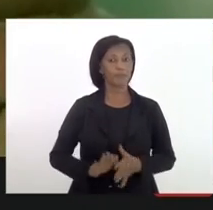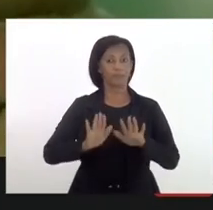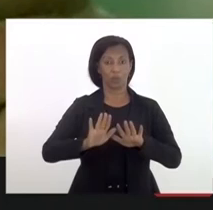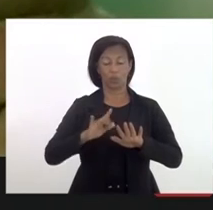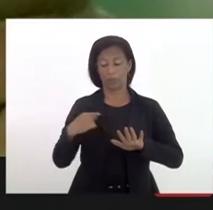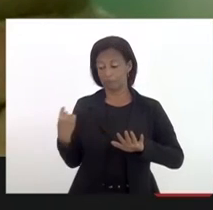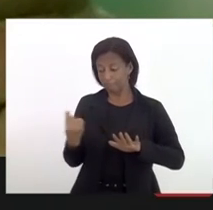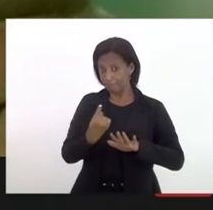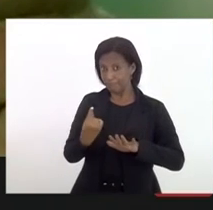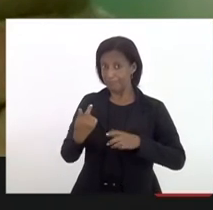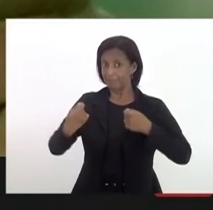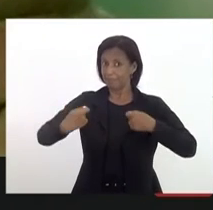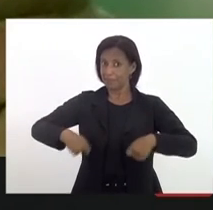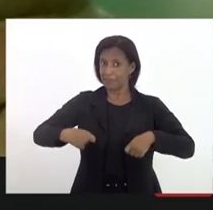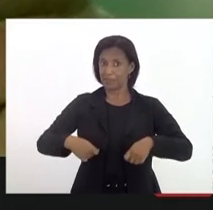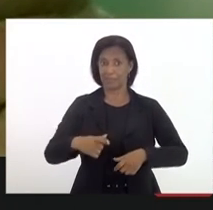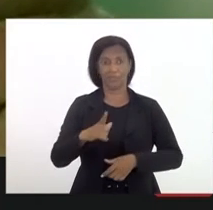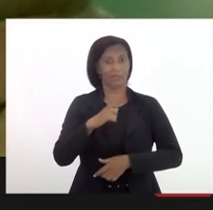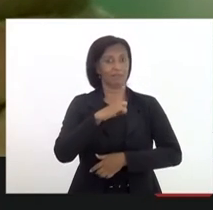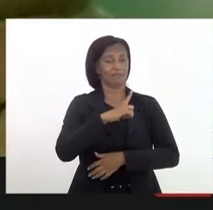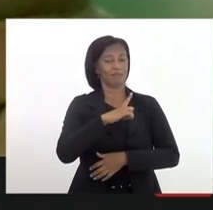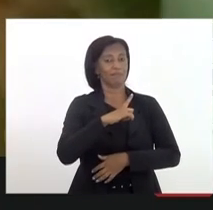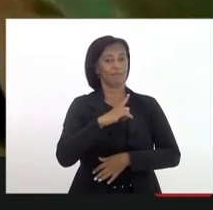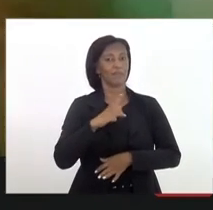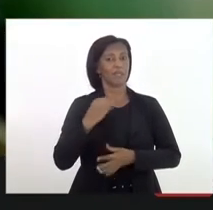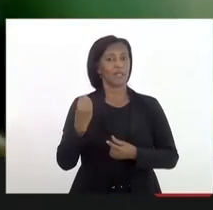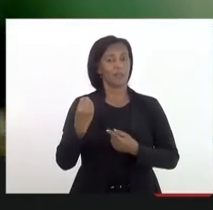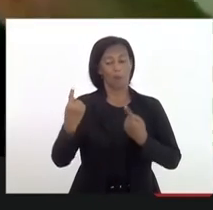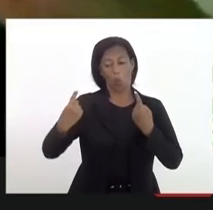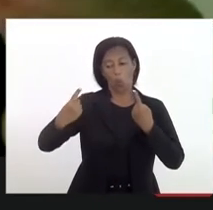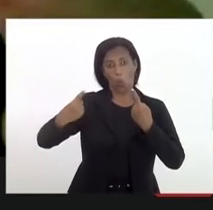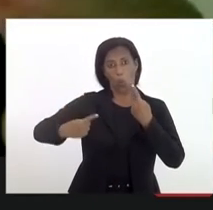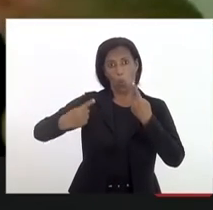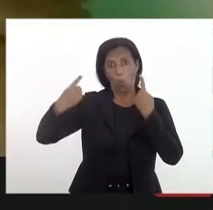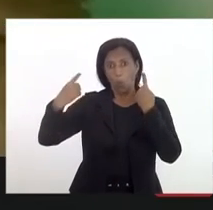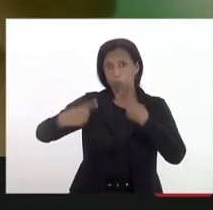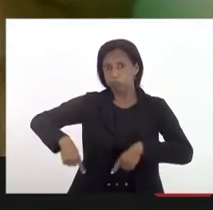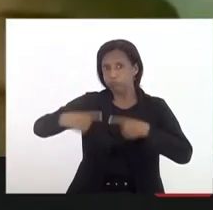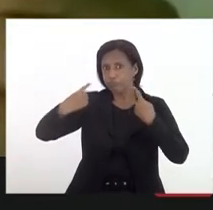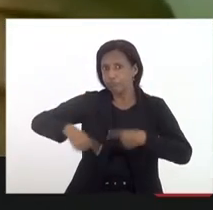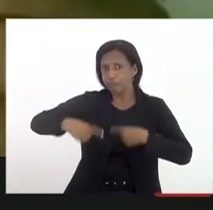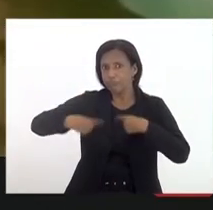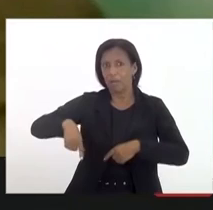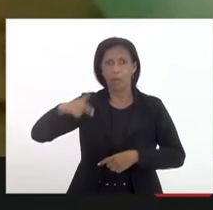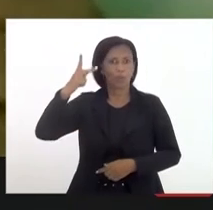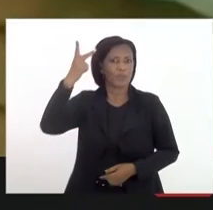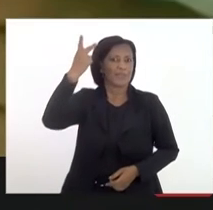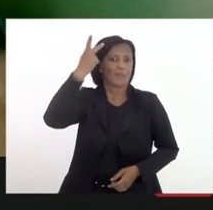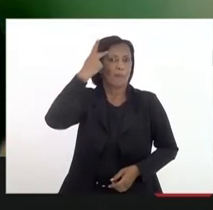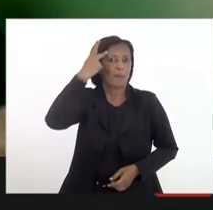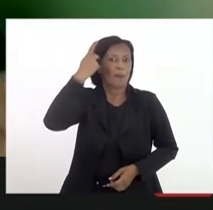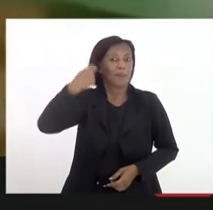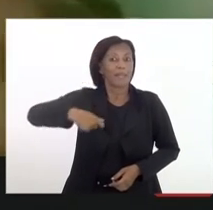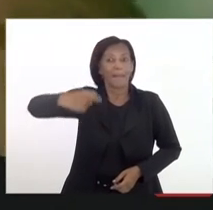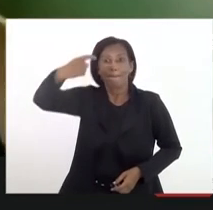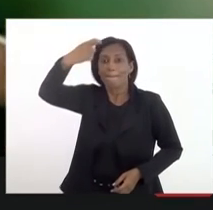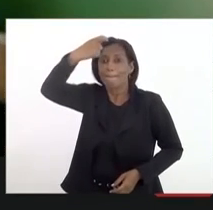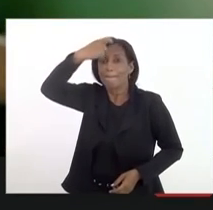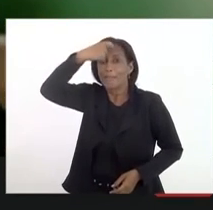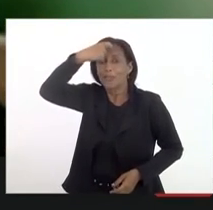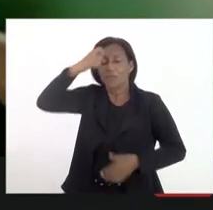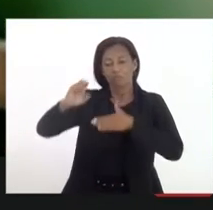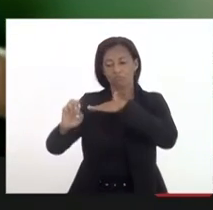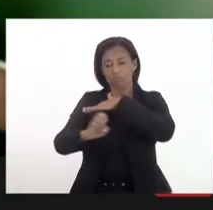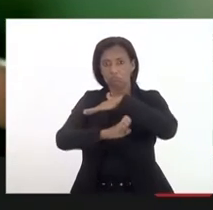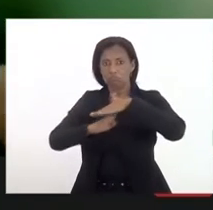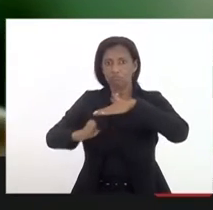precisa ter uma para competir com São Paulo, nós precisamos ter uma mentalidade empresarial muito